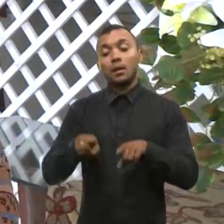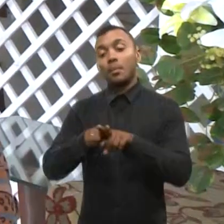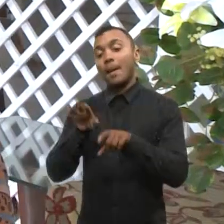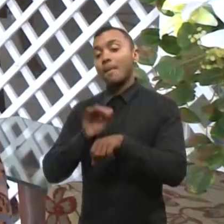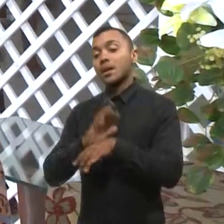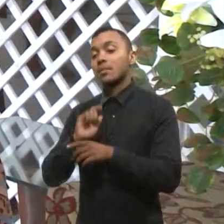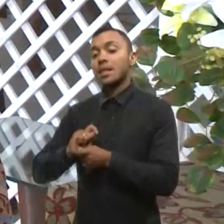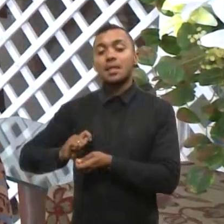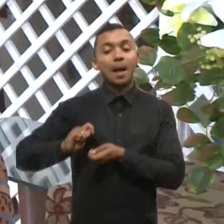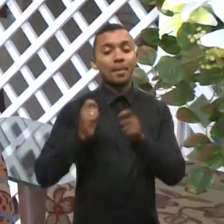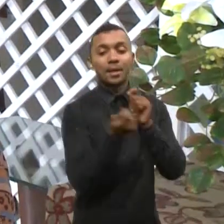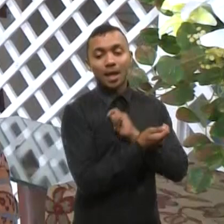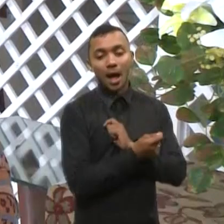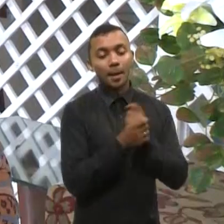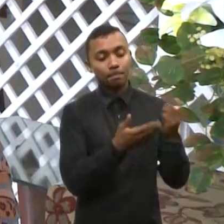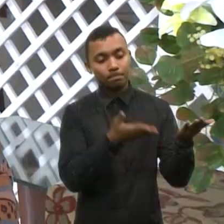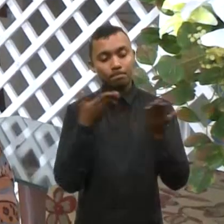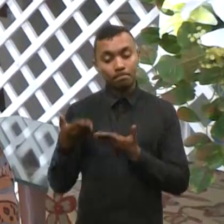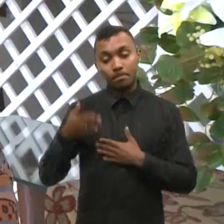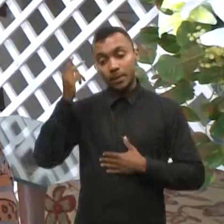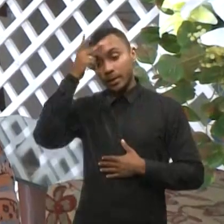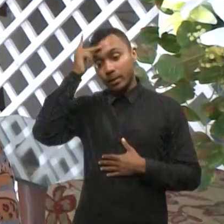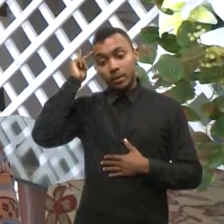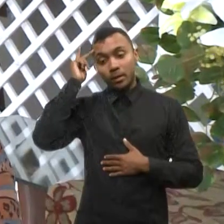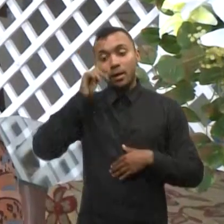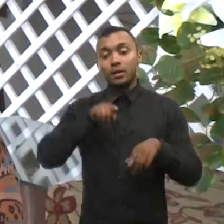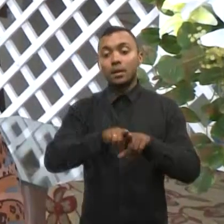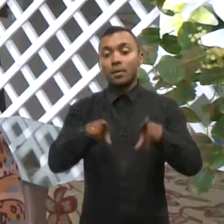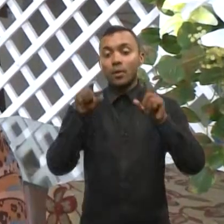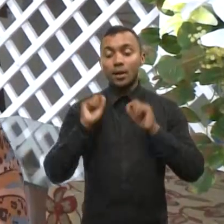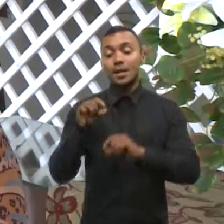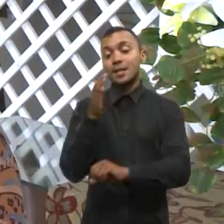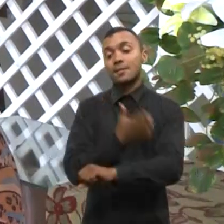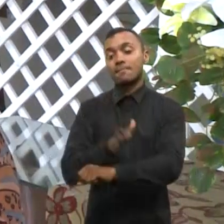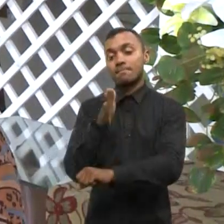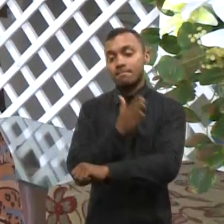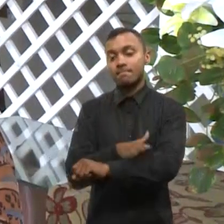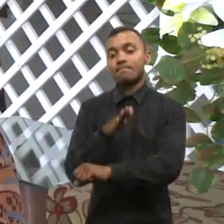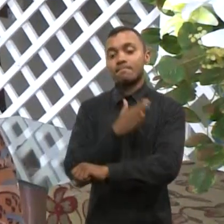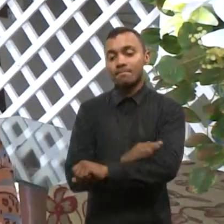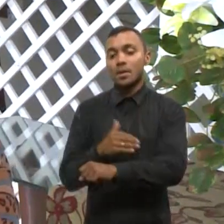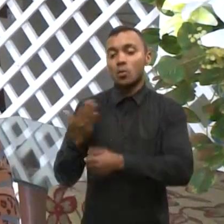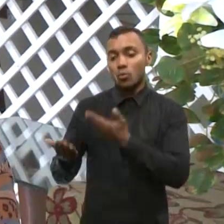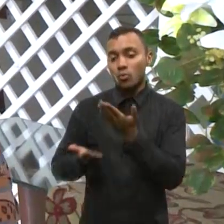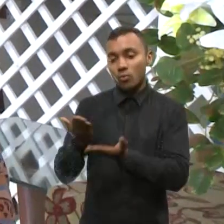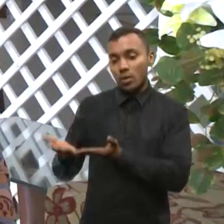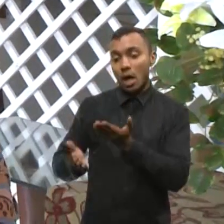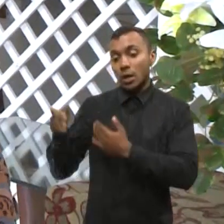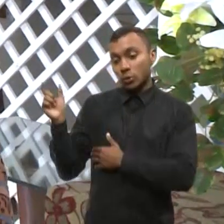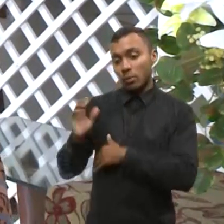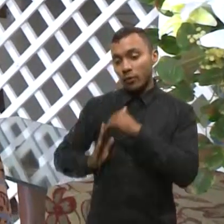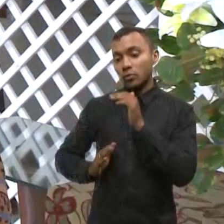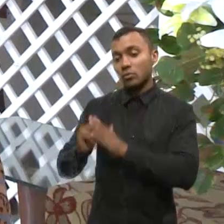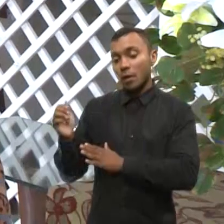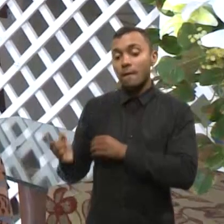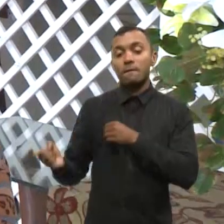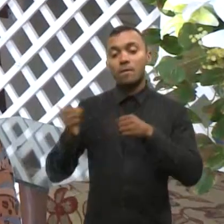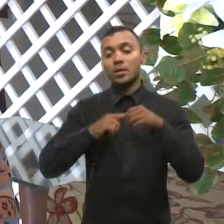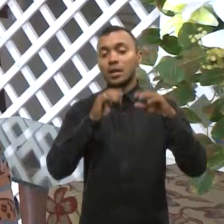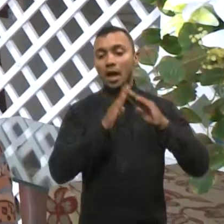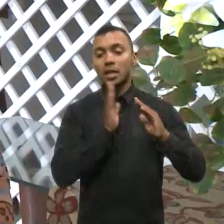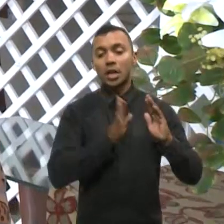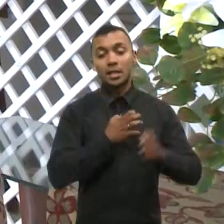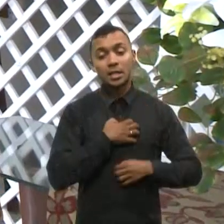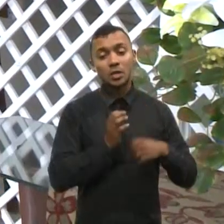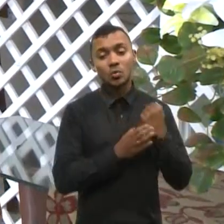do domicílio para receber esse paciente e a gente também faça o treinamento do cuidador para que ele também vá para casa com essa segurança,